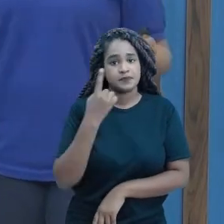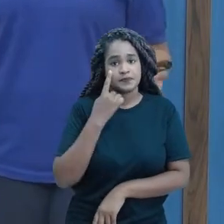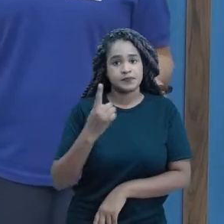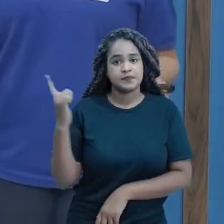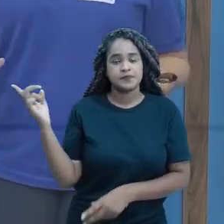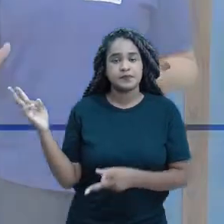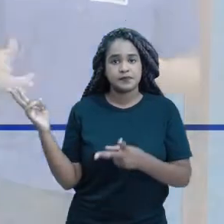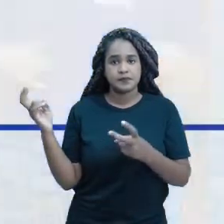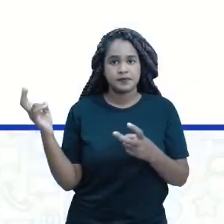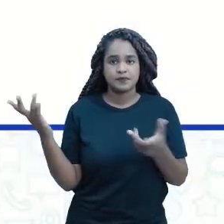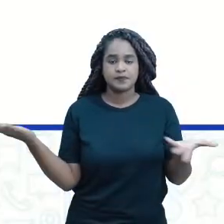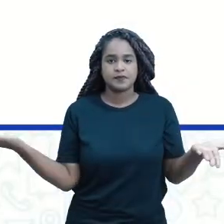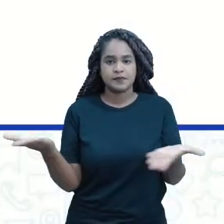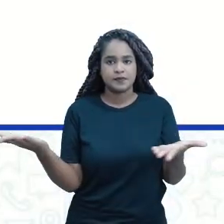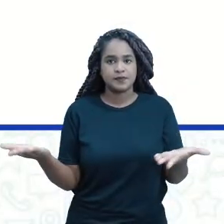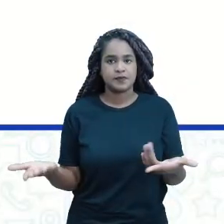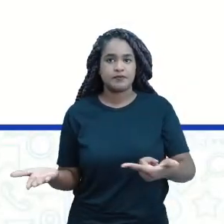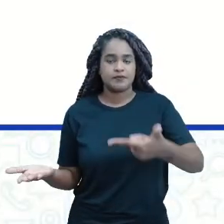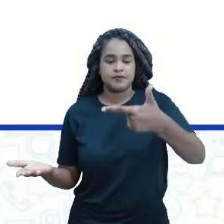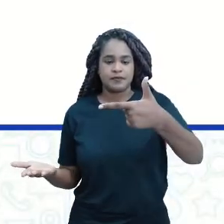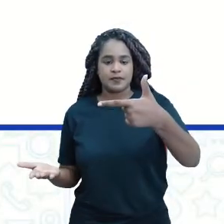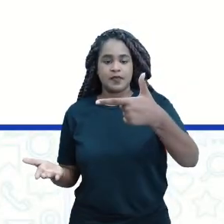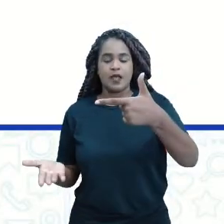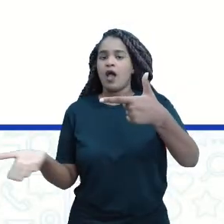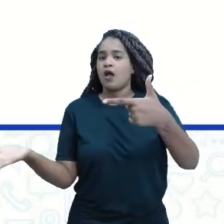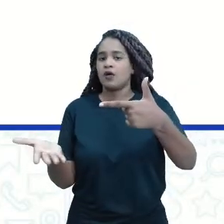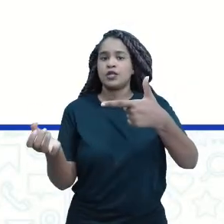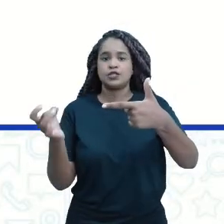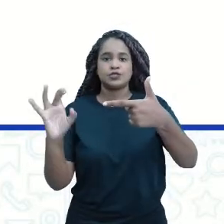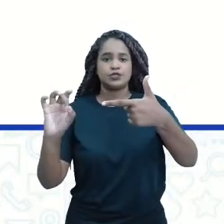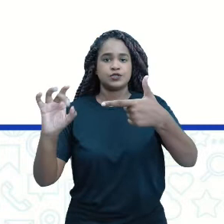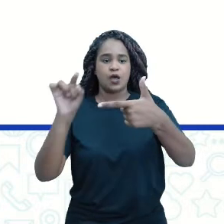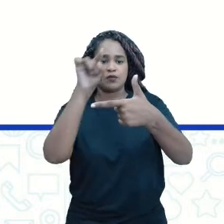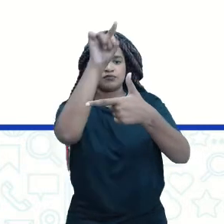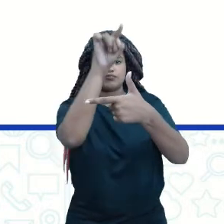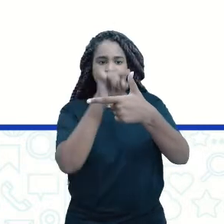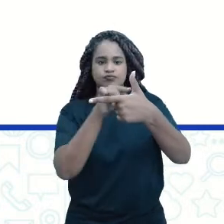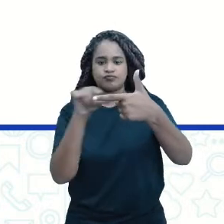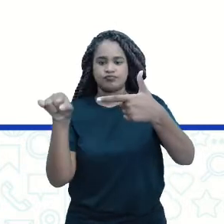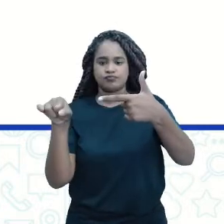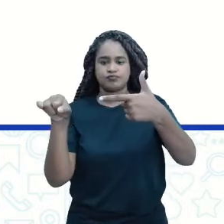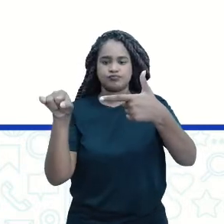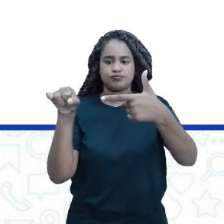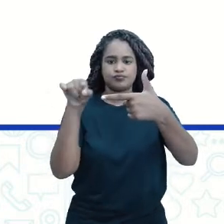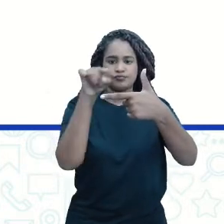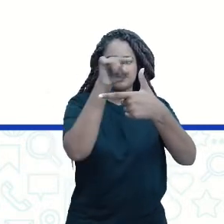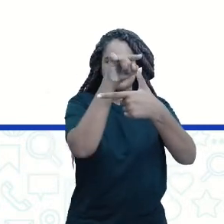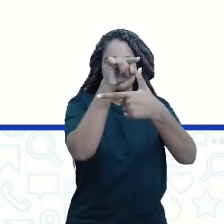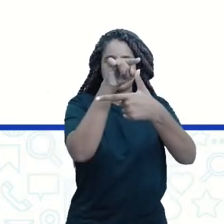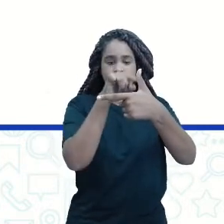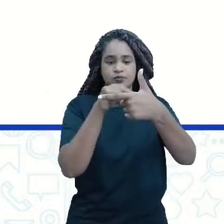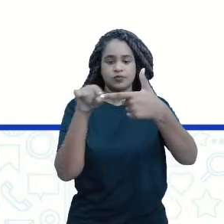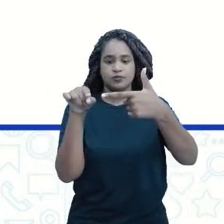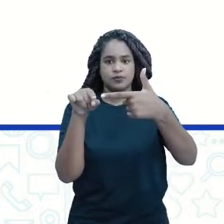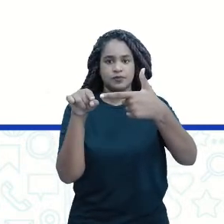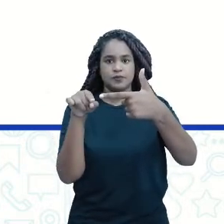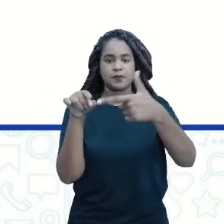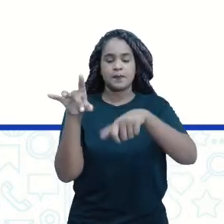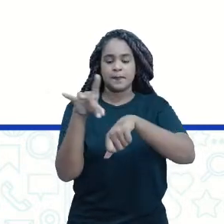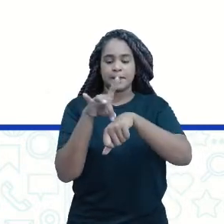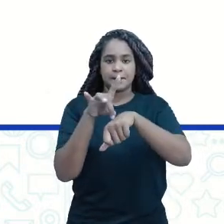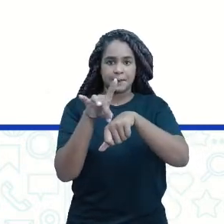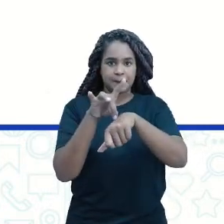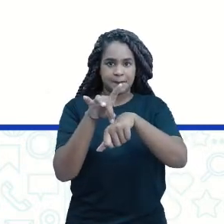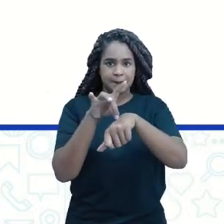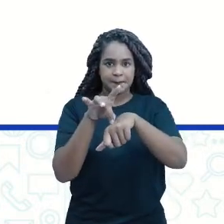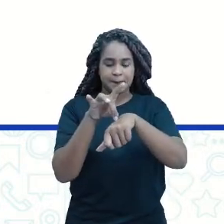parte externa agora, né? O triângulo estava pintadinho, né? A figura plana estava completa. Agora a gente tem aí somente os traços em relação aos